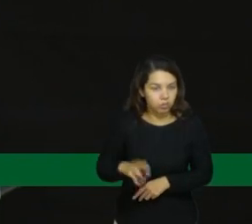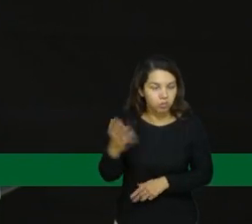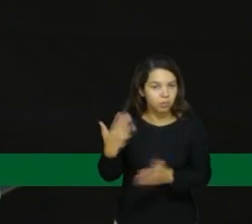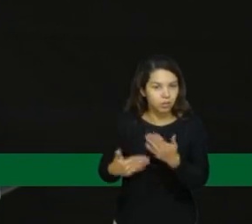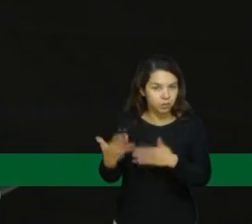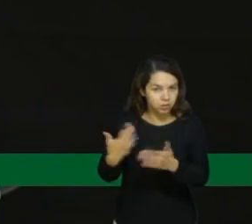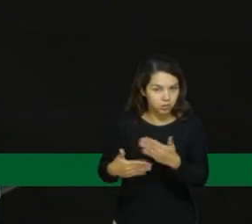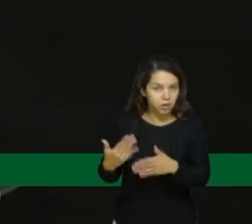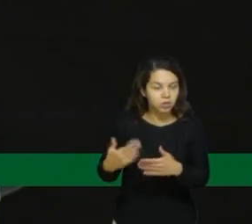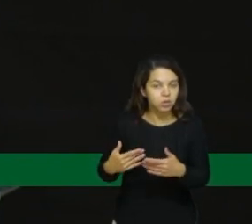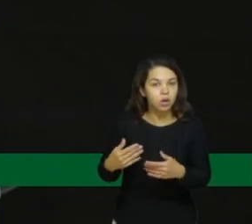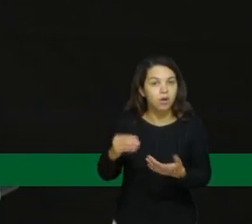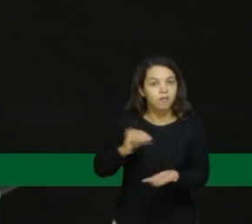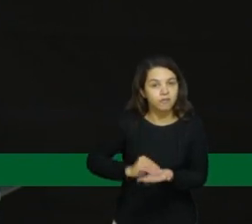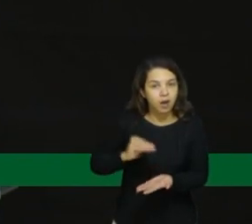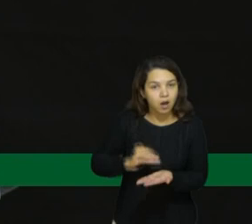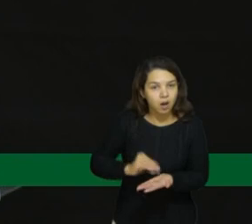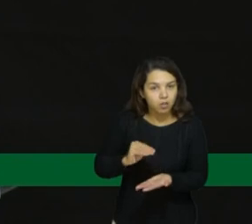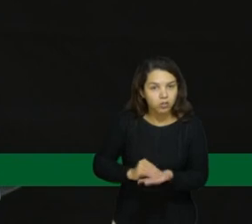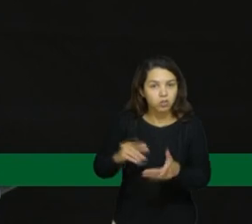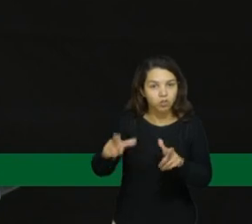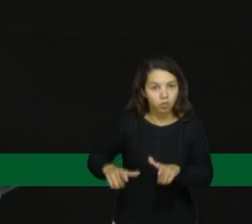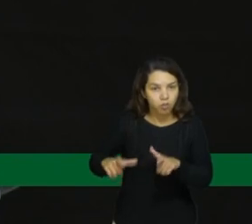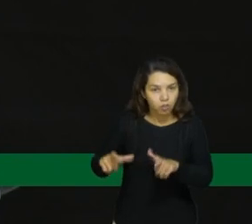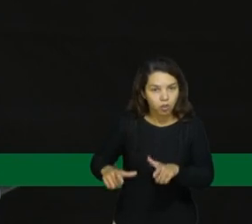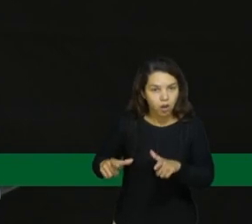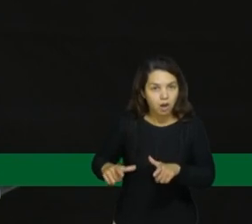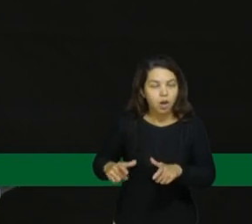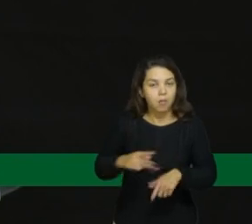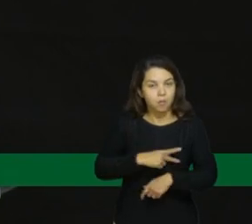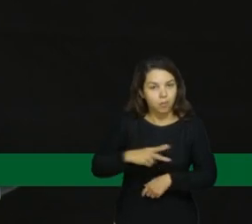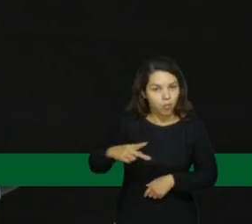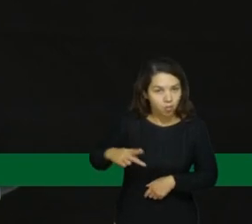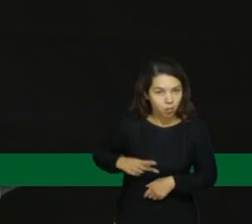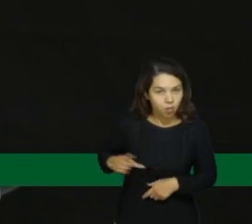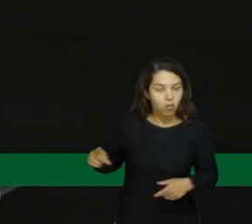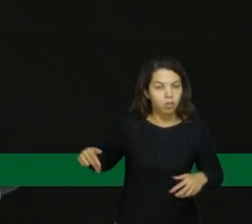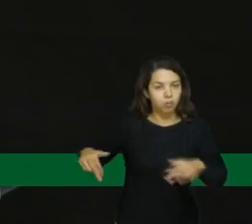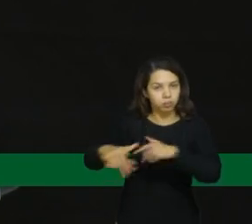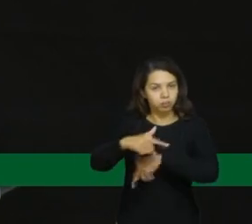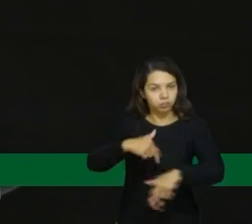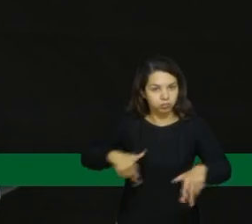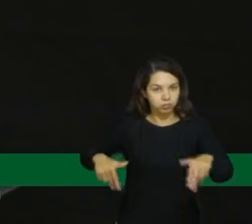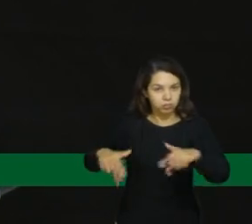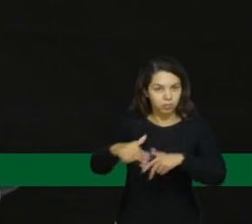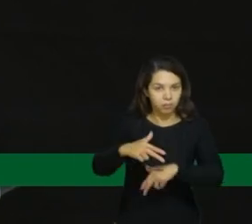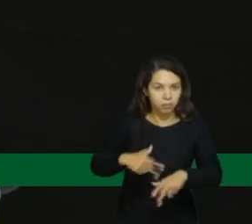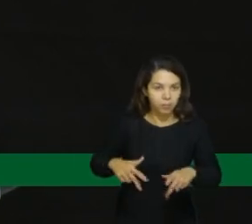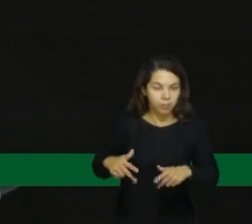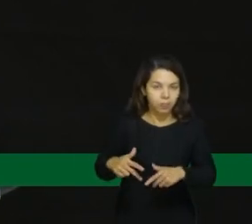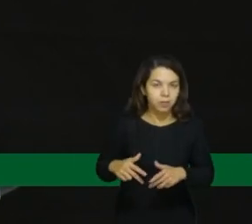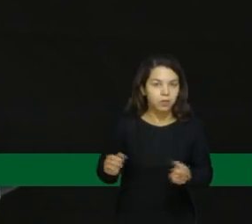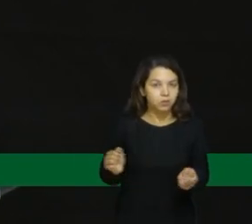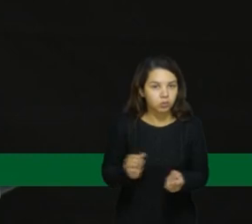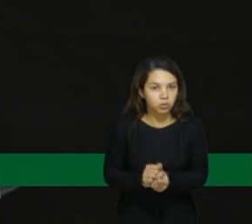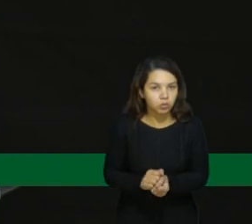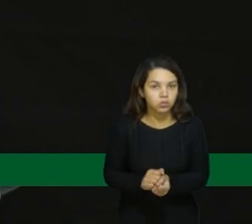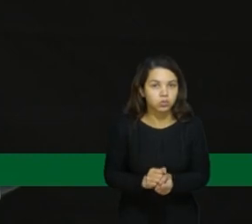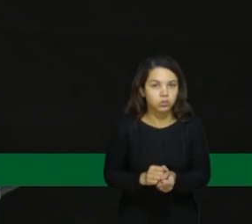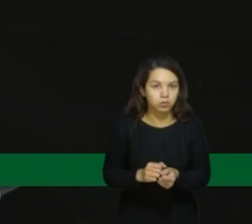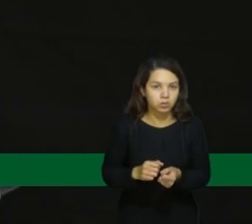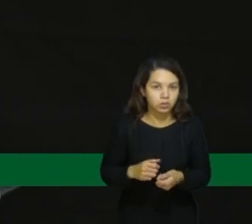grande de espaços coletivos, espaços públicos, para fazer aí a confraternização e